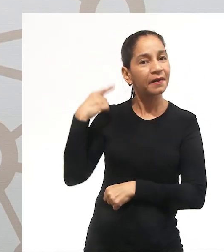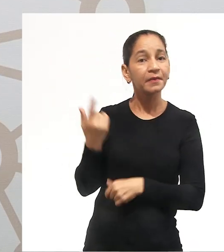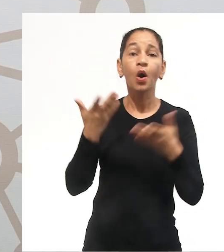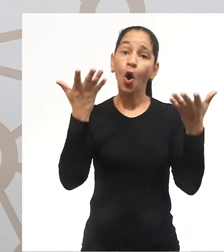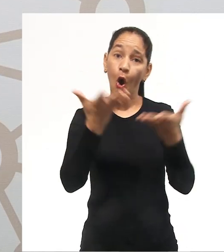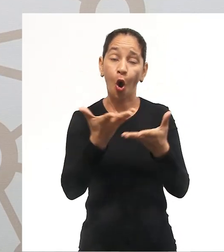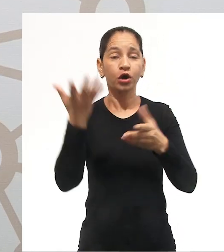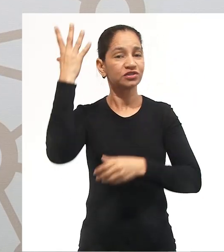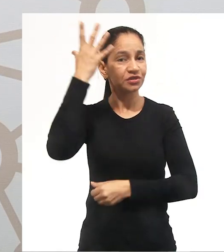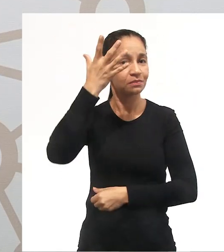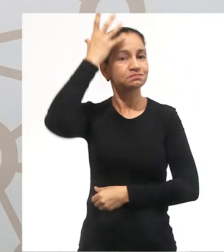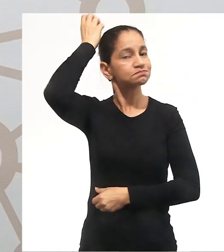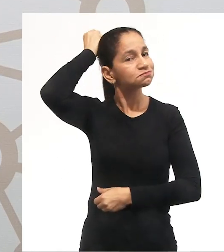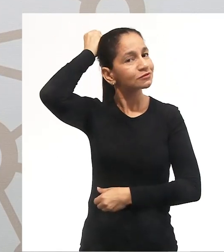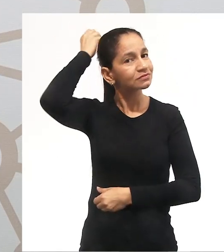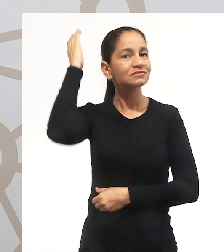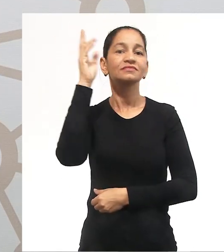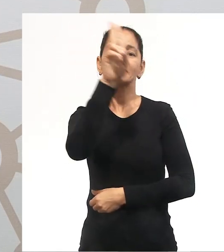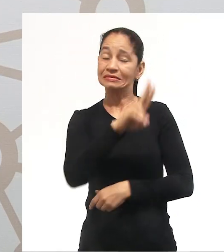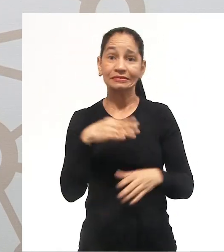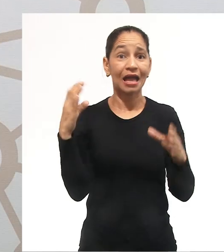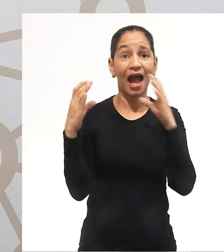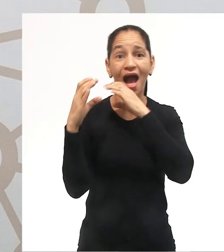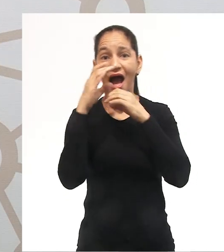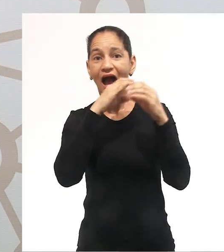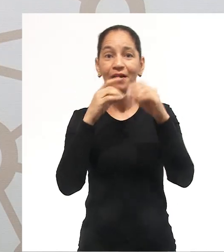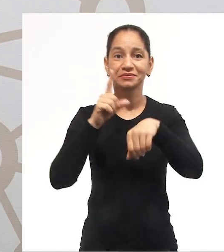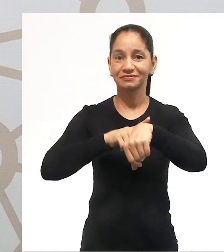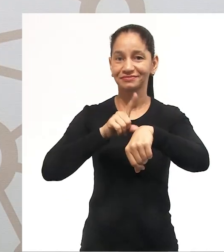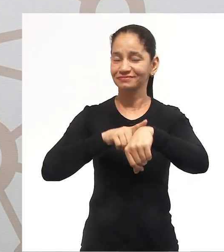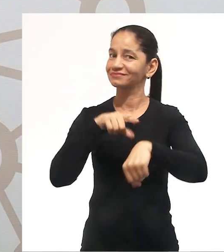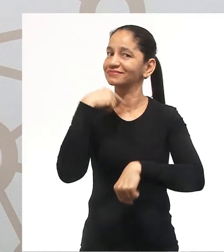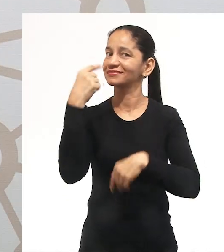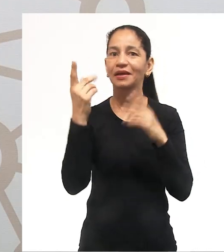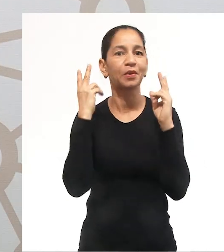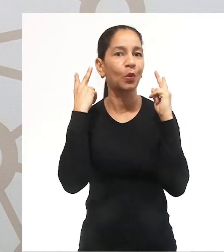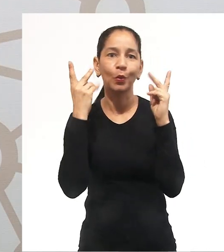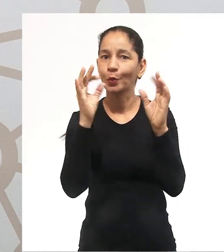encaracolados que hoje estão presos para trás, devido à correria do dia.